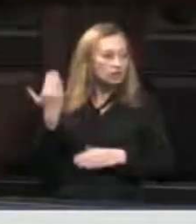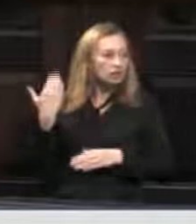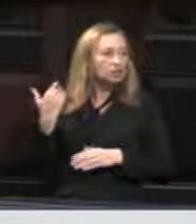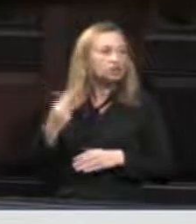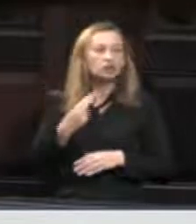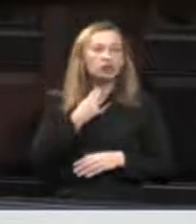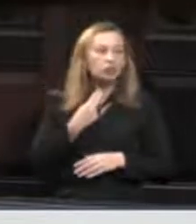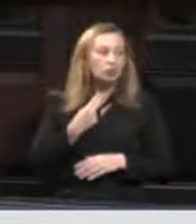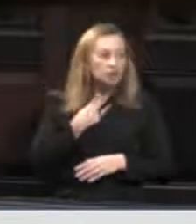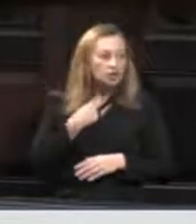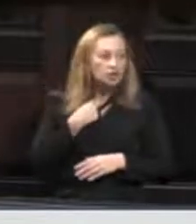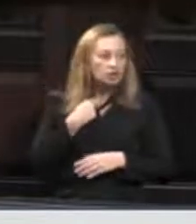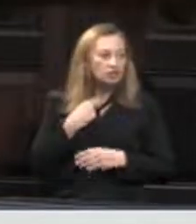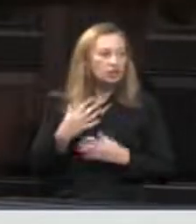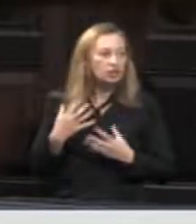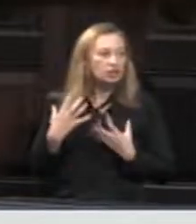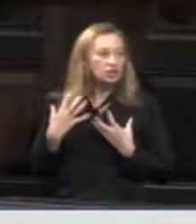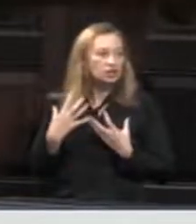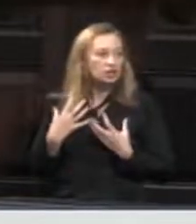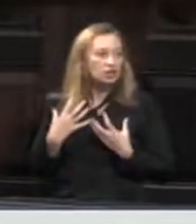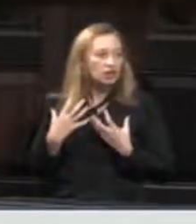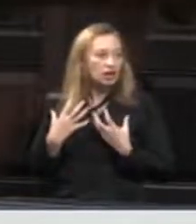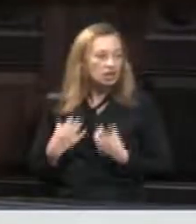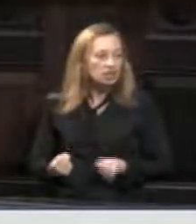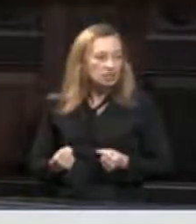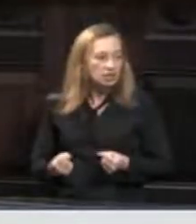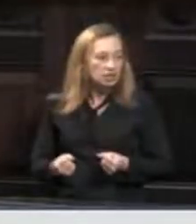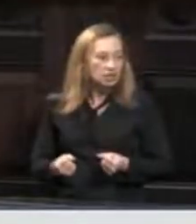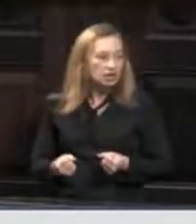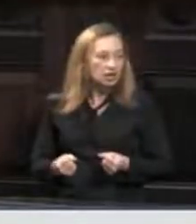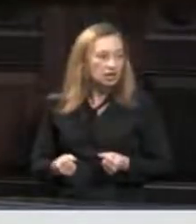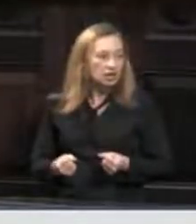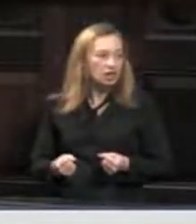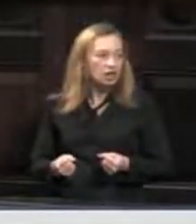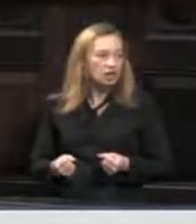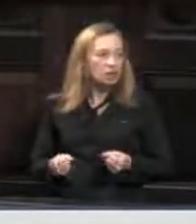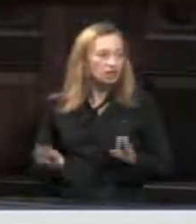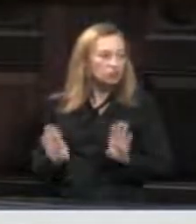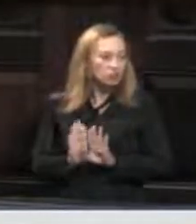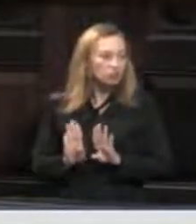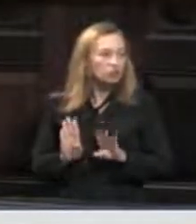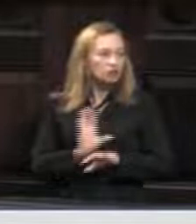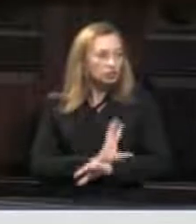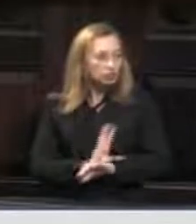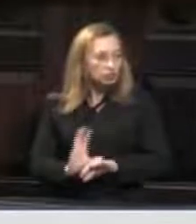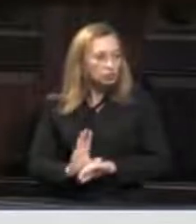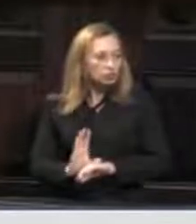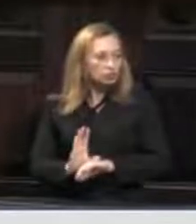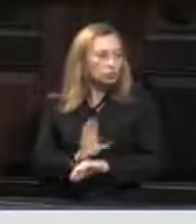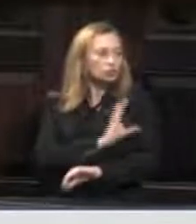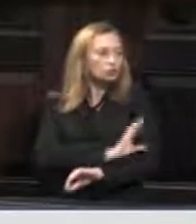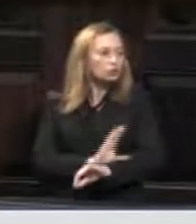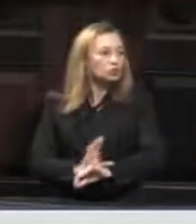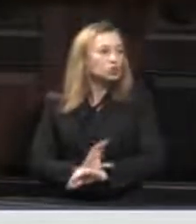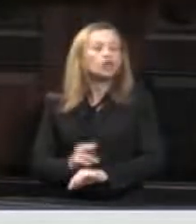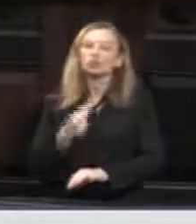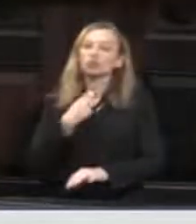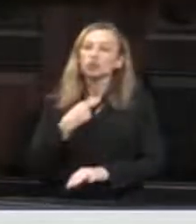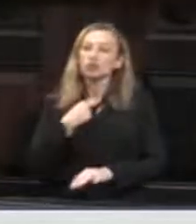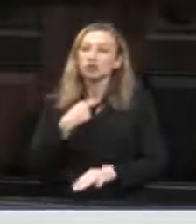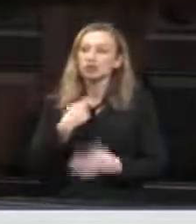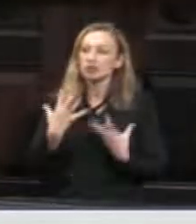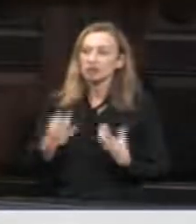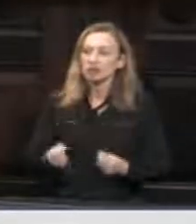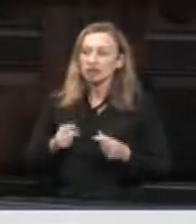pode naturalizar o esfacelar da democracia no nosso Estado. A gente não pode naturalizar que parlamentares sejam